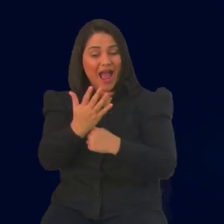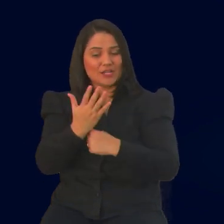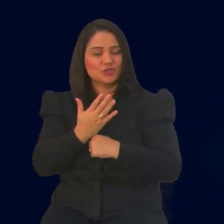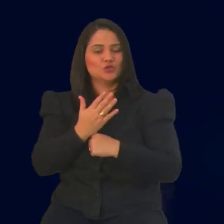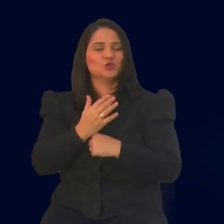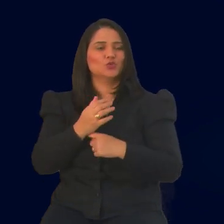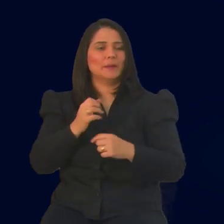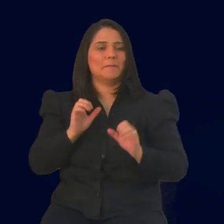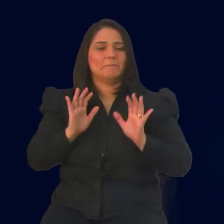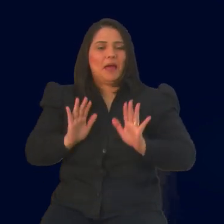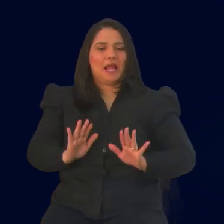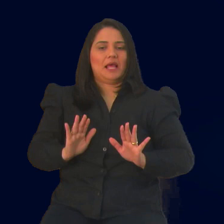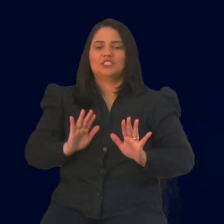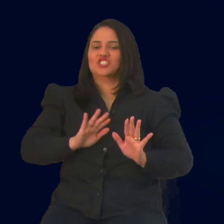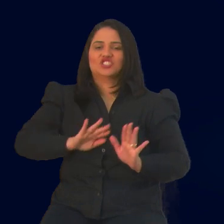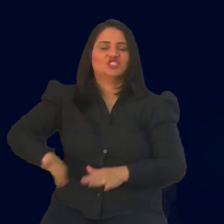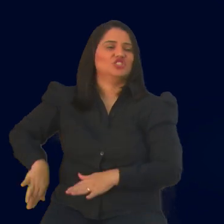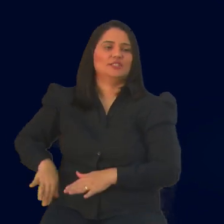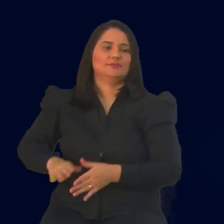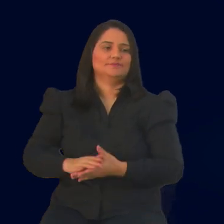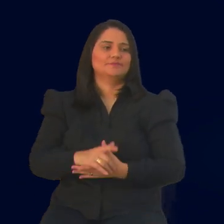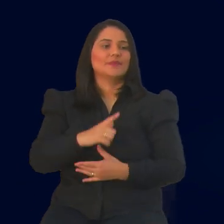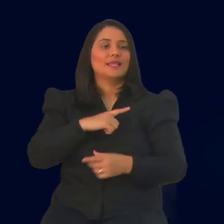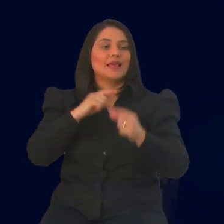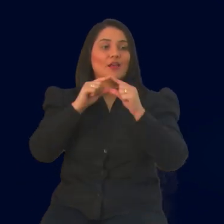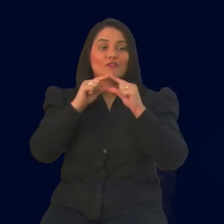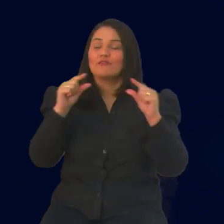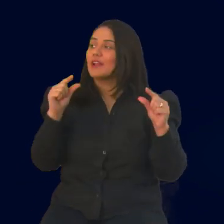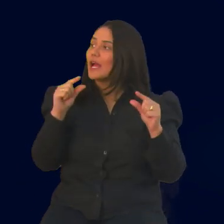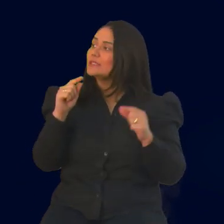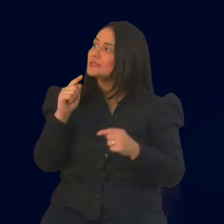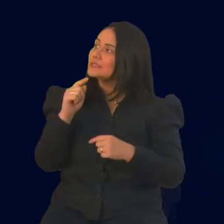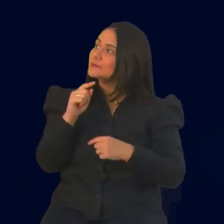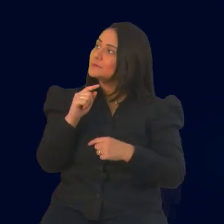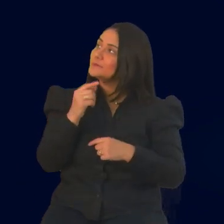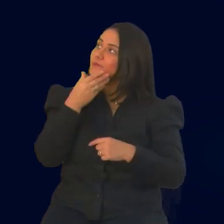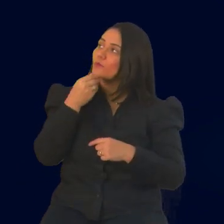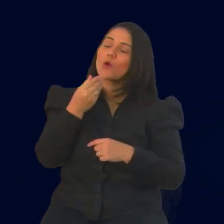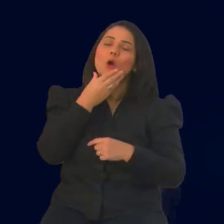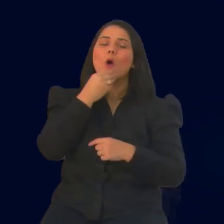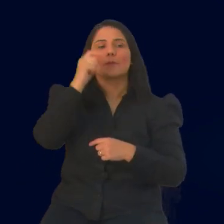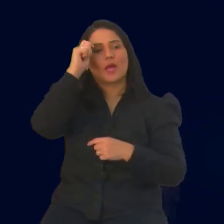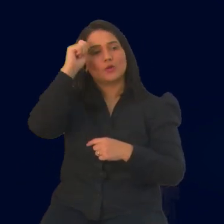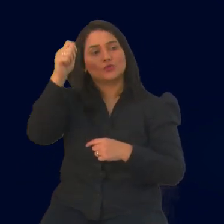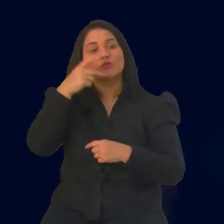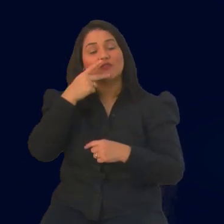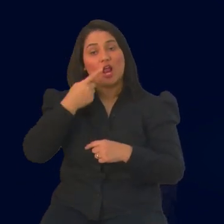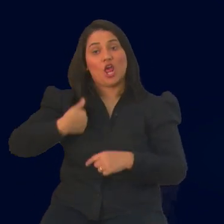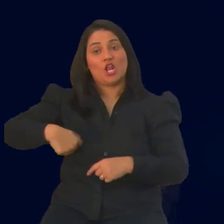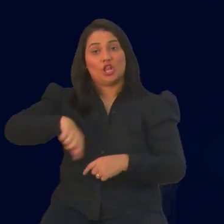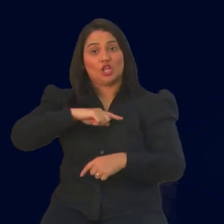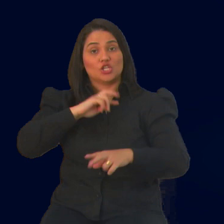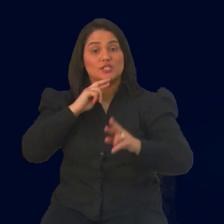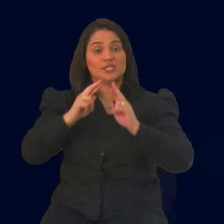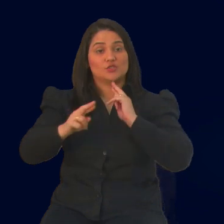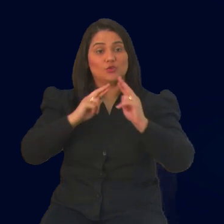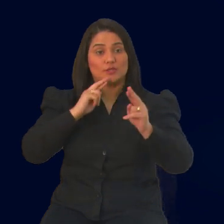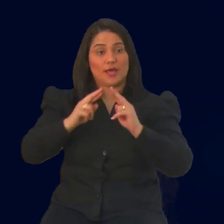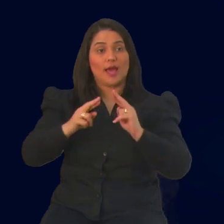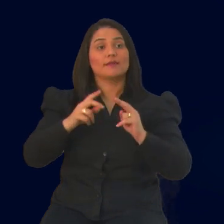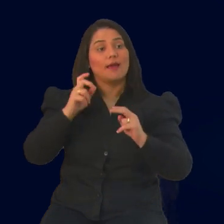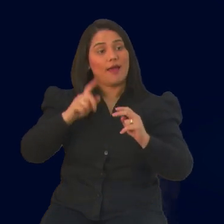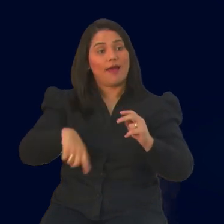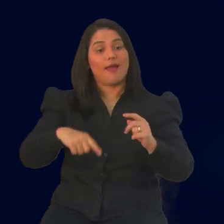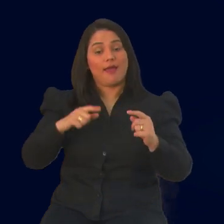outra frase que eu gosto muito, do Tony Robbins. Os nossos resultados são proporcionais à capacidade de nos comunicarmos com os